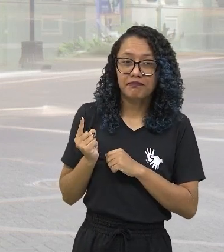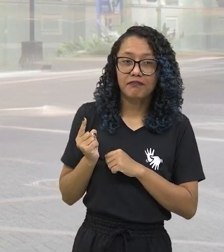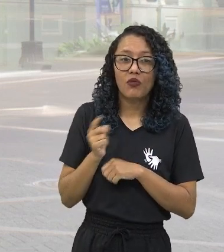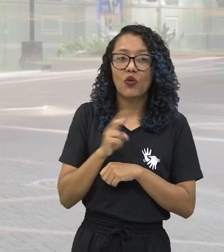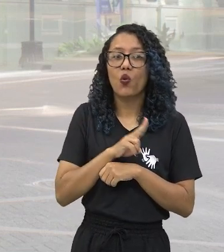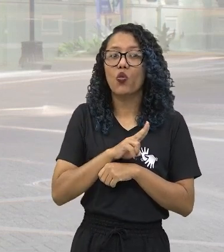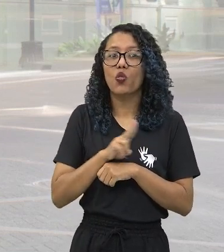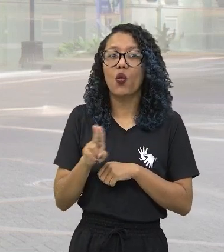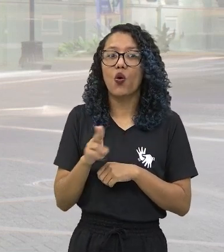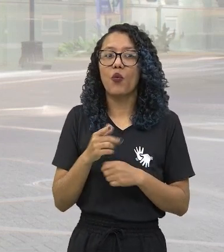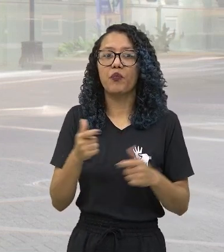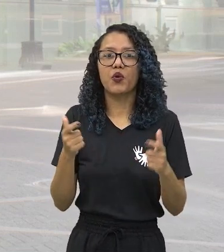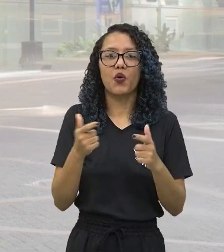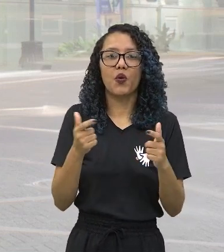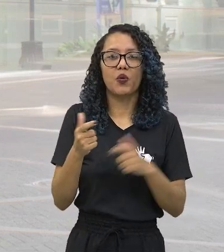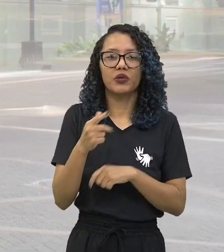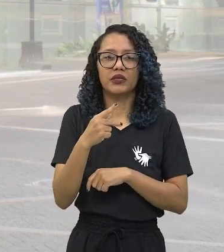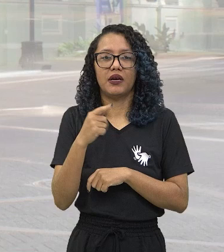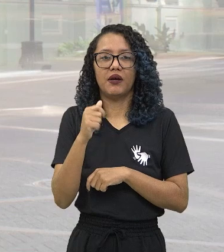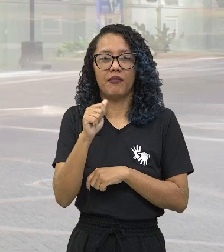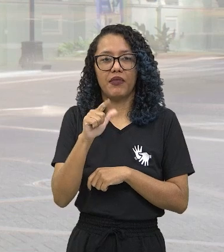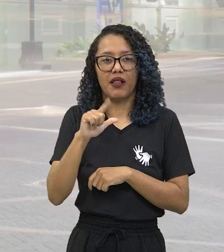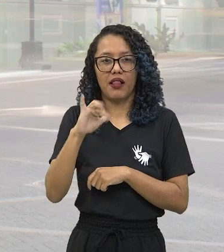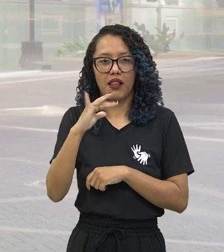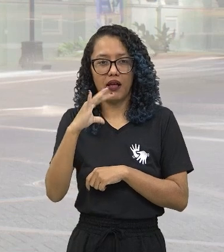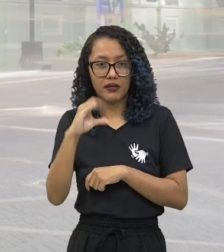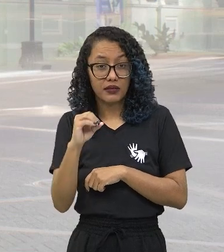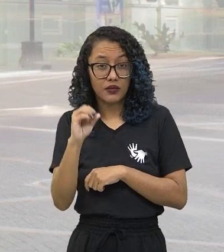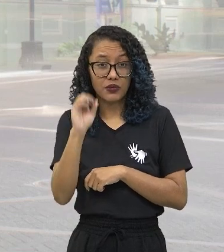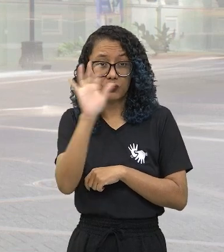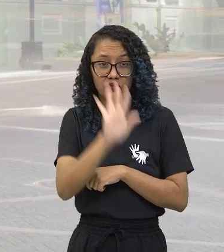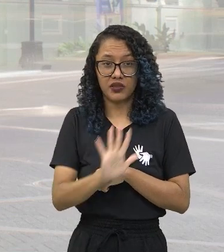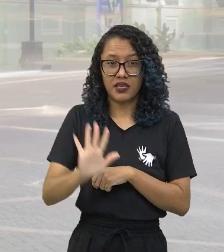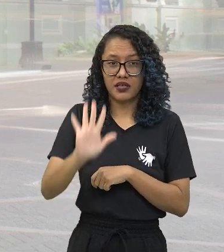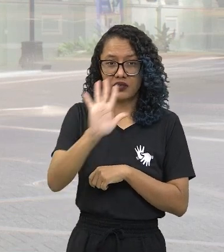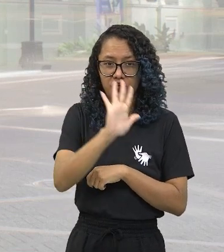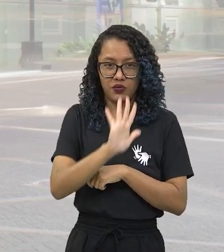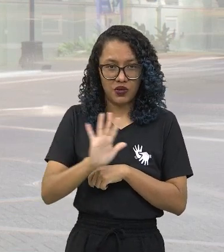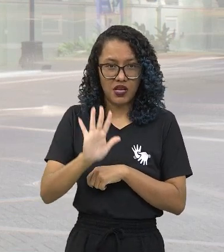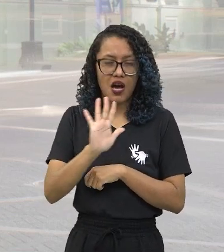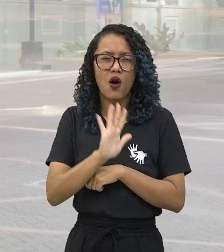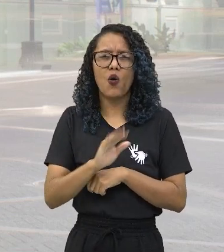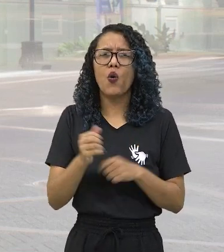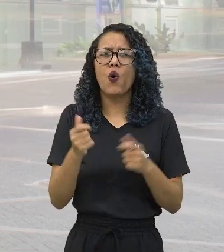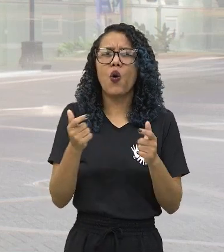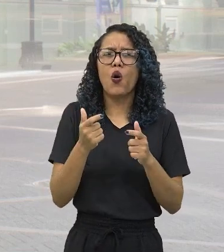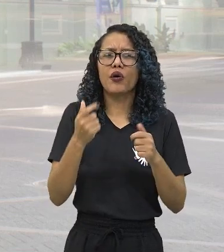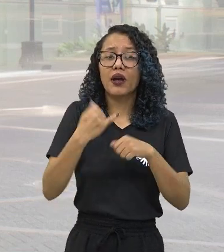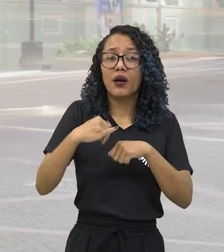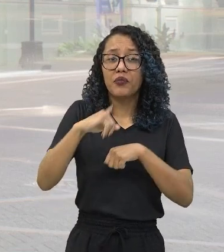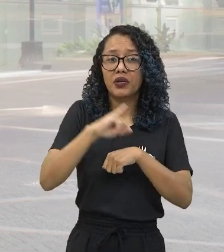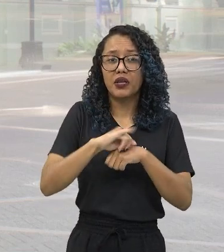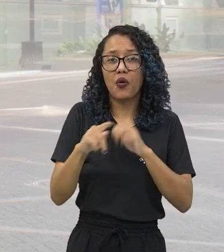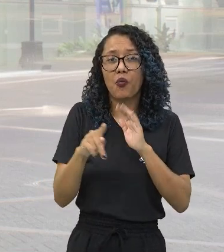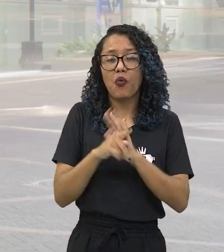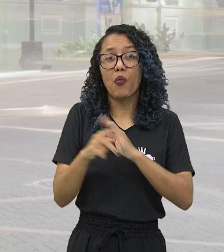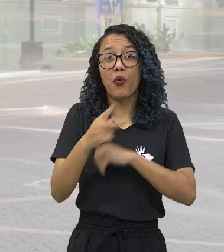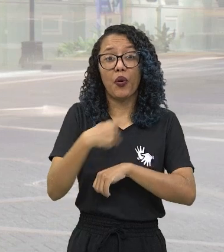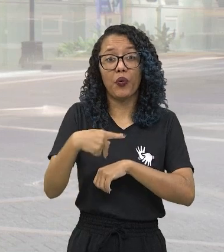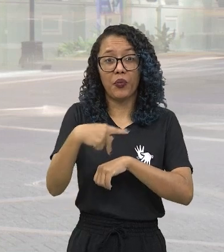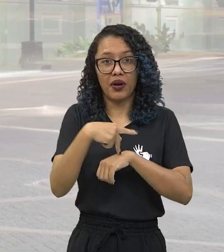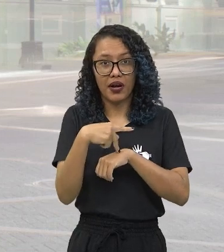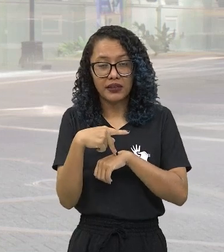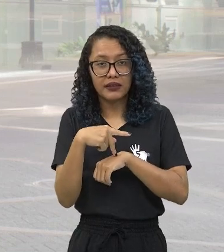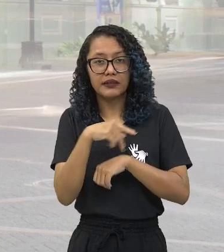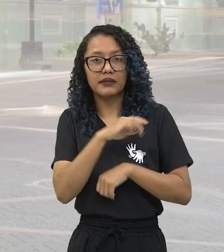no Palácio Nacional Santa Tecla, em San Salvador, la capital de El